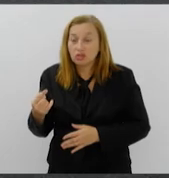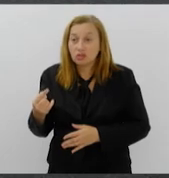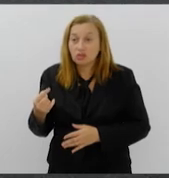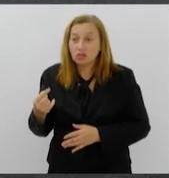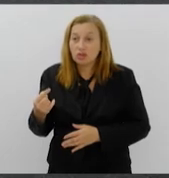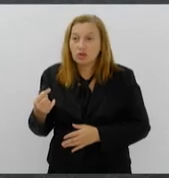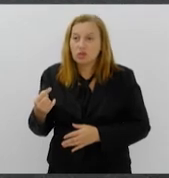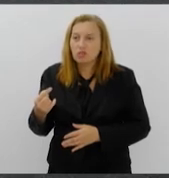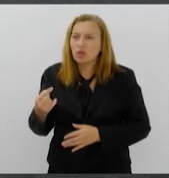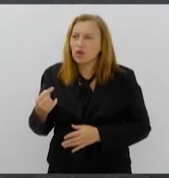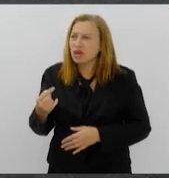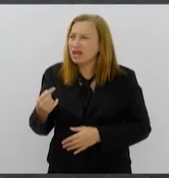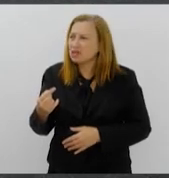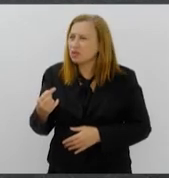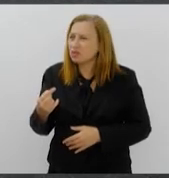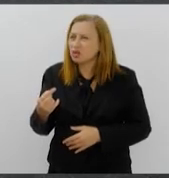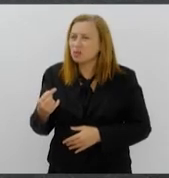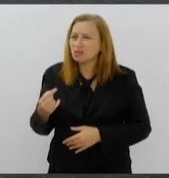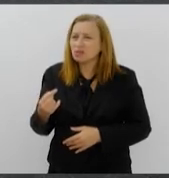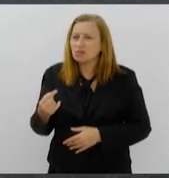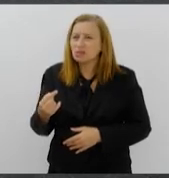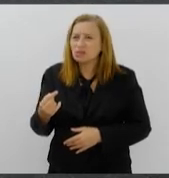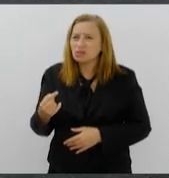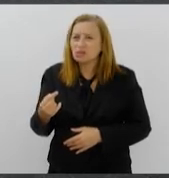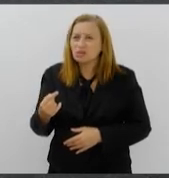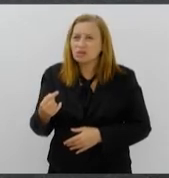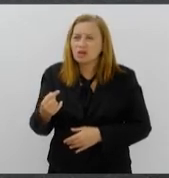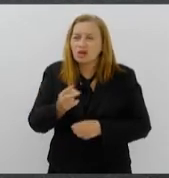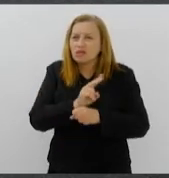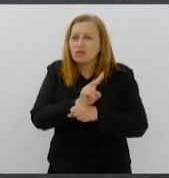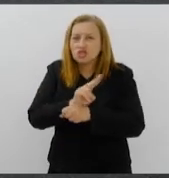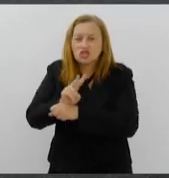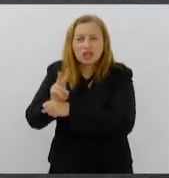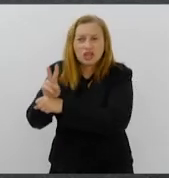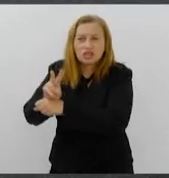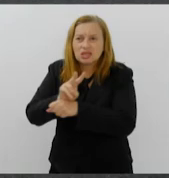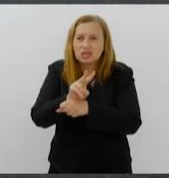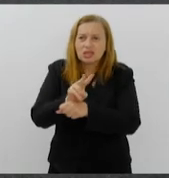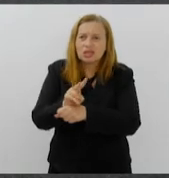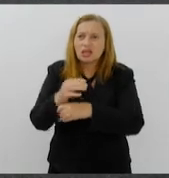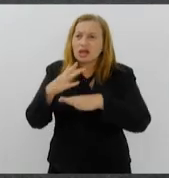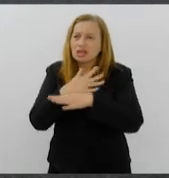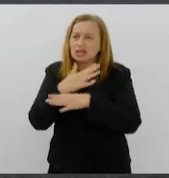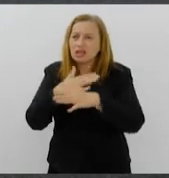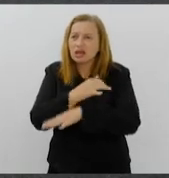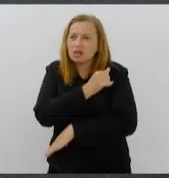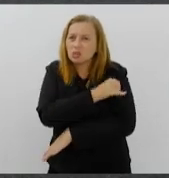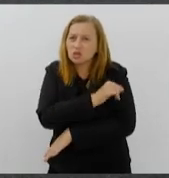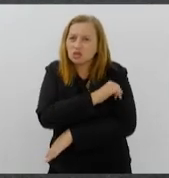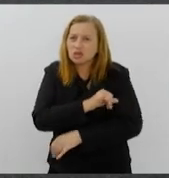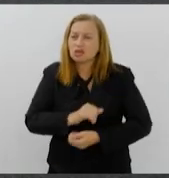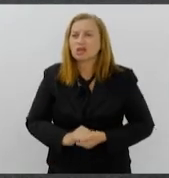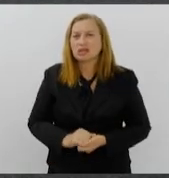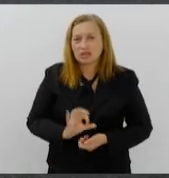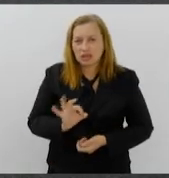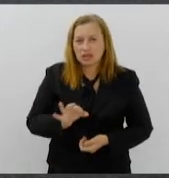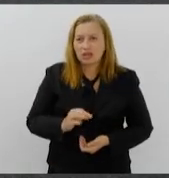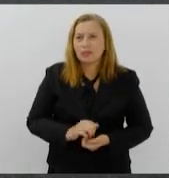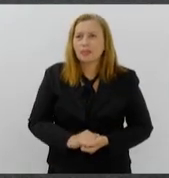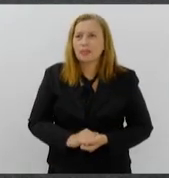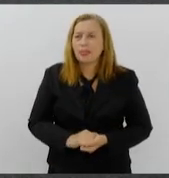toda a cidade, evidente, e os drones fiscalizando, sobrevoando a cidade do Rio de Janeiro, evidentemente.